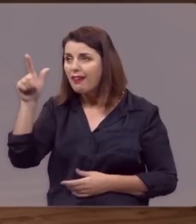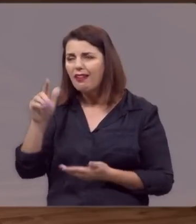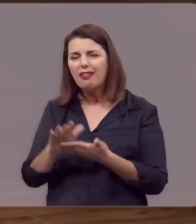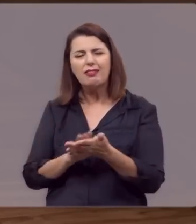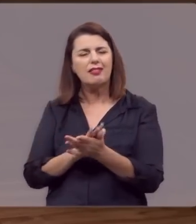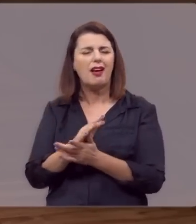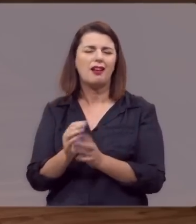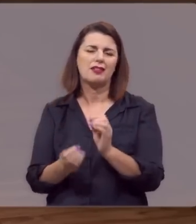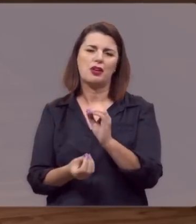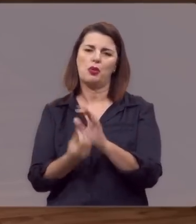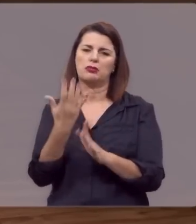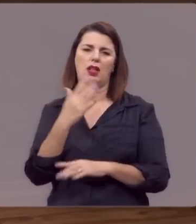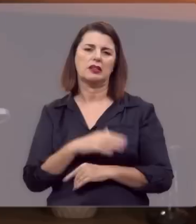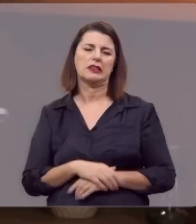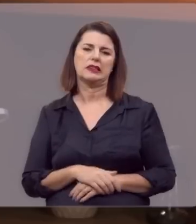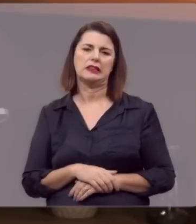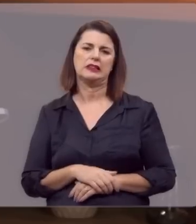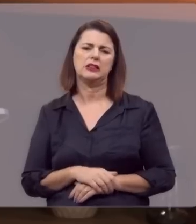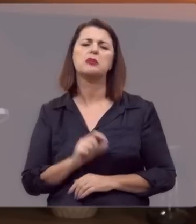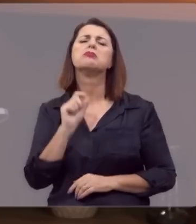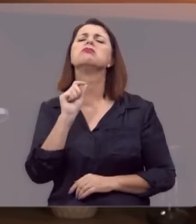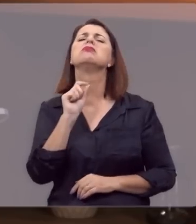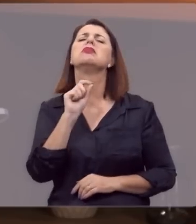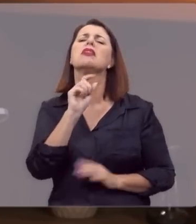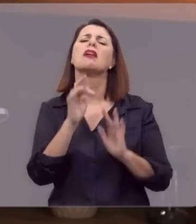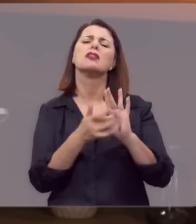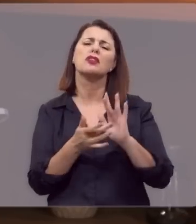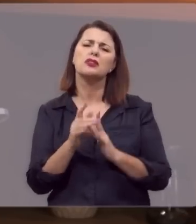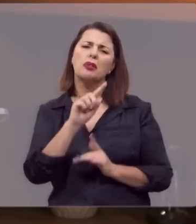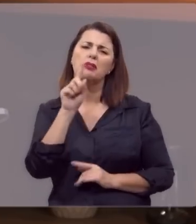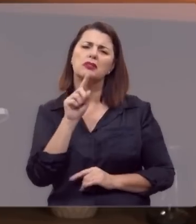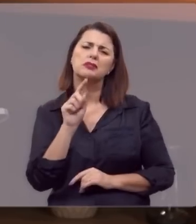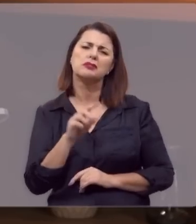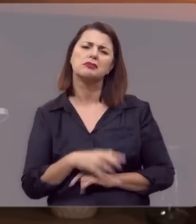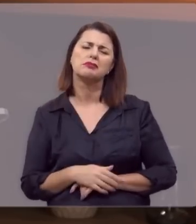feito se fez. Quem é Jesus?